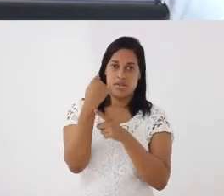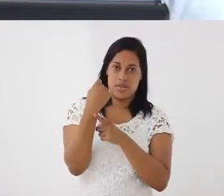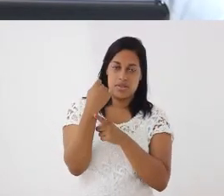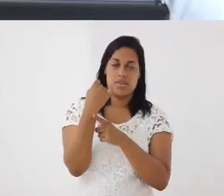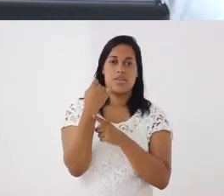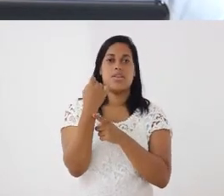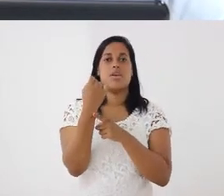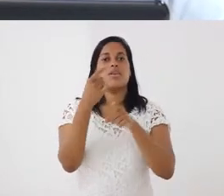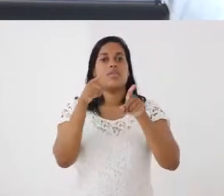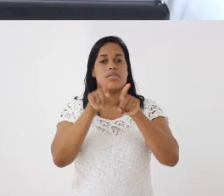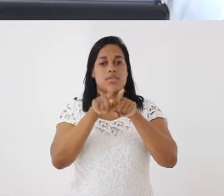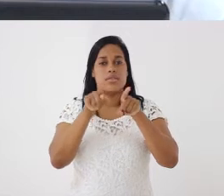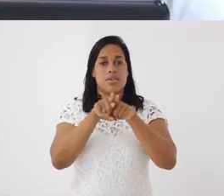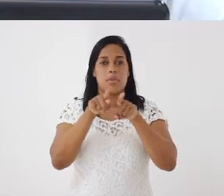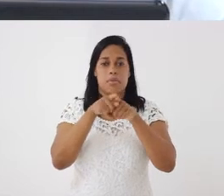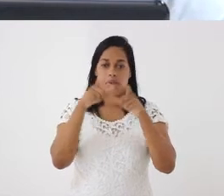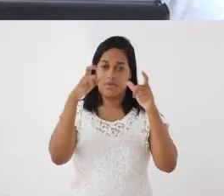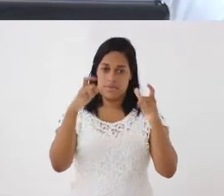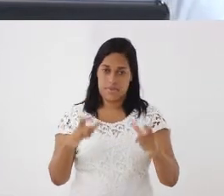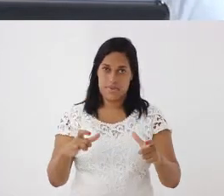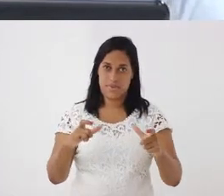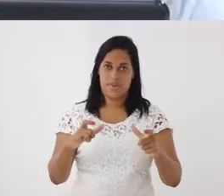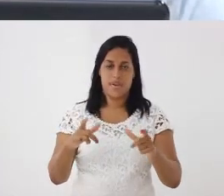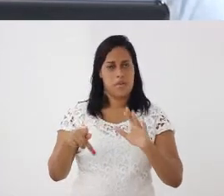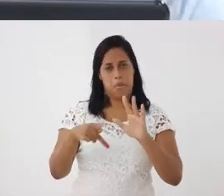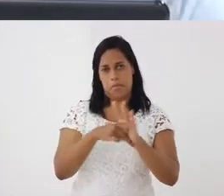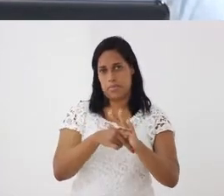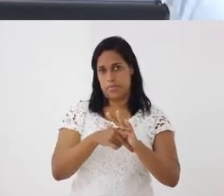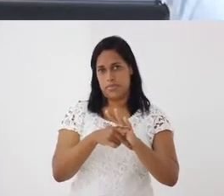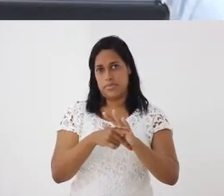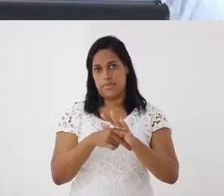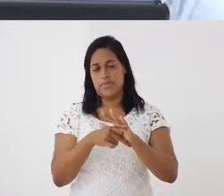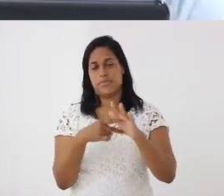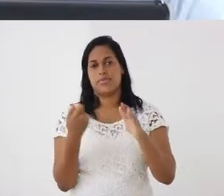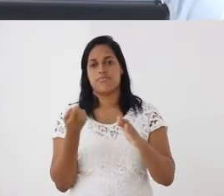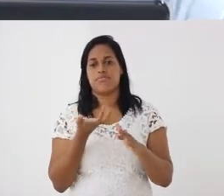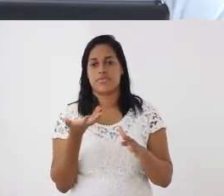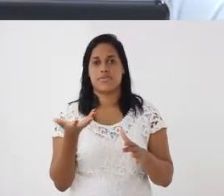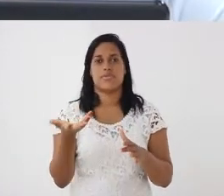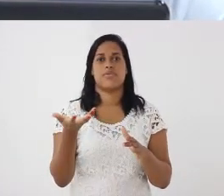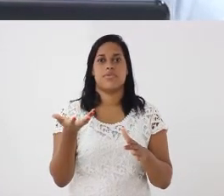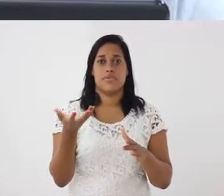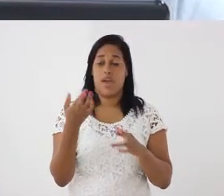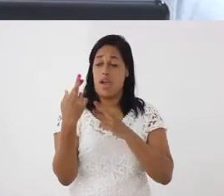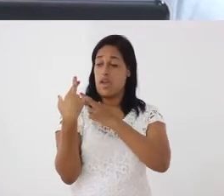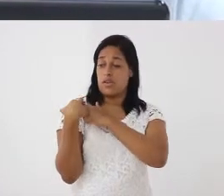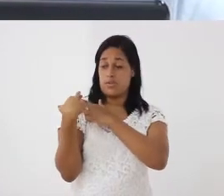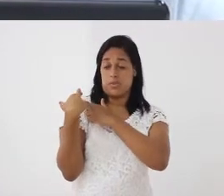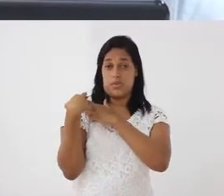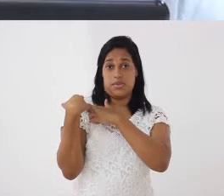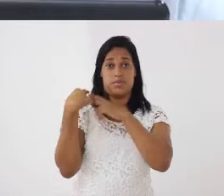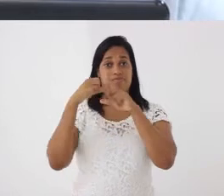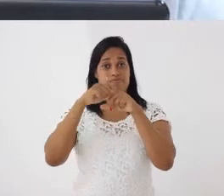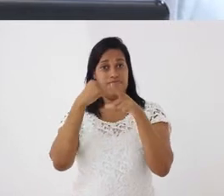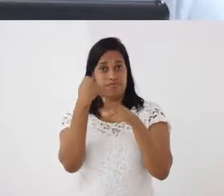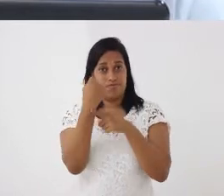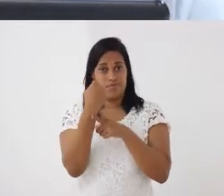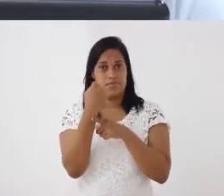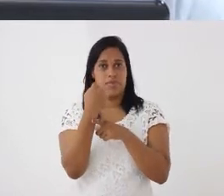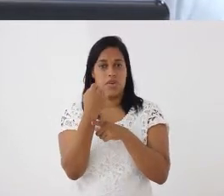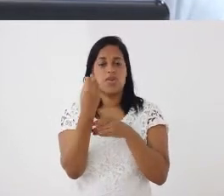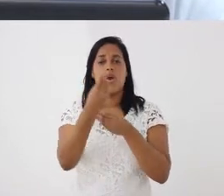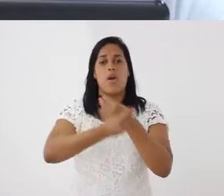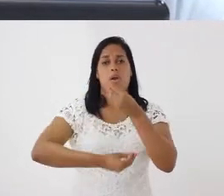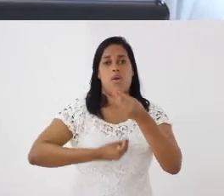sociedade, do meio ambiente e do próprio negócio. A responsabilidade social